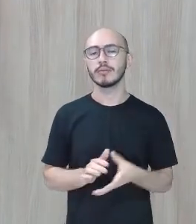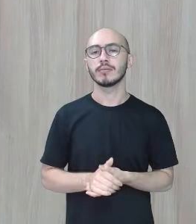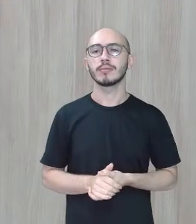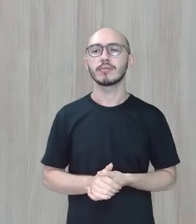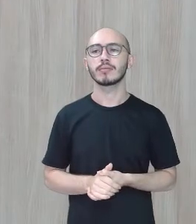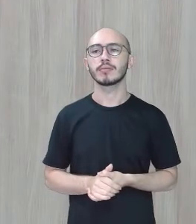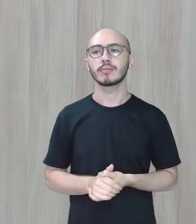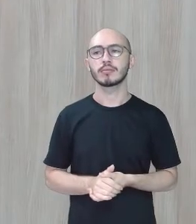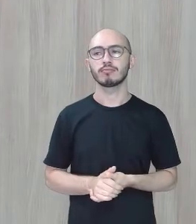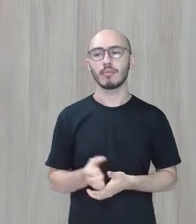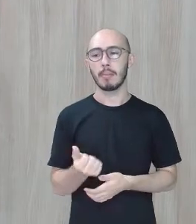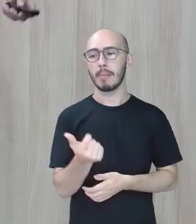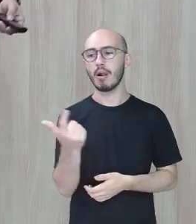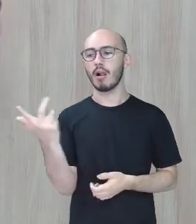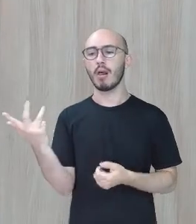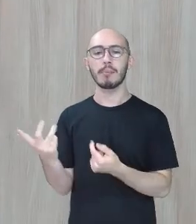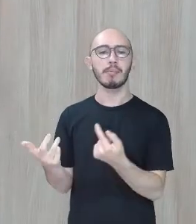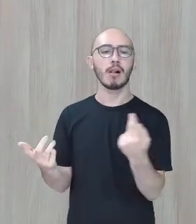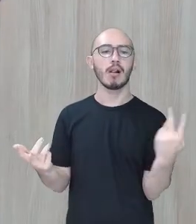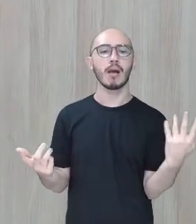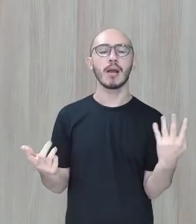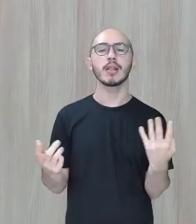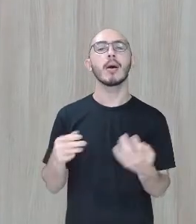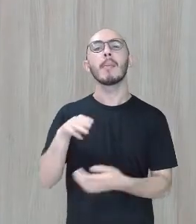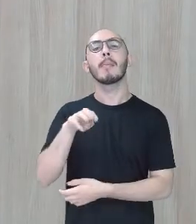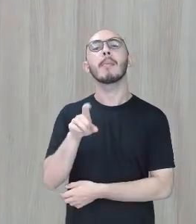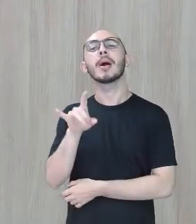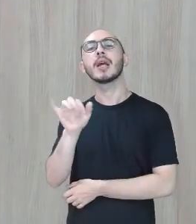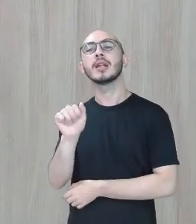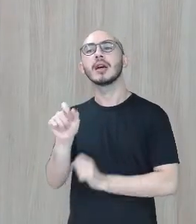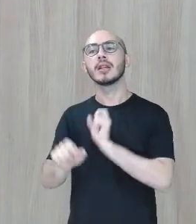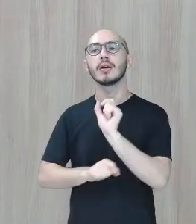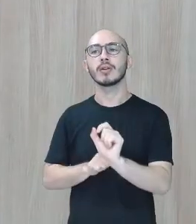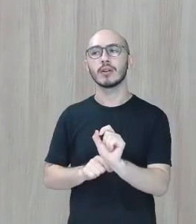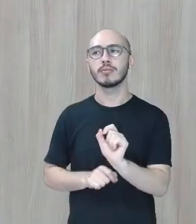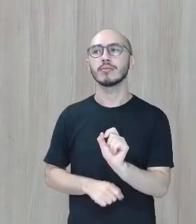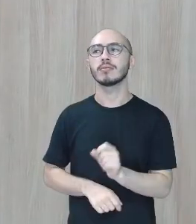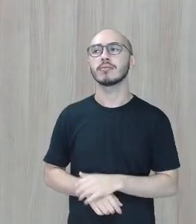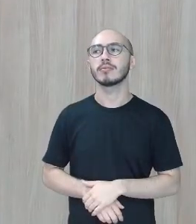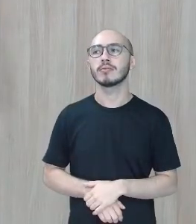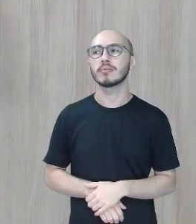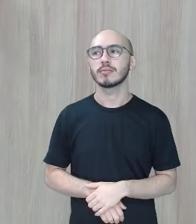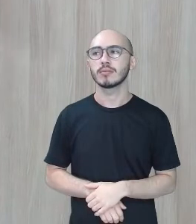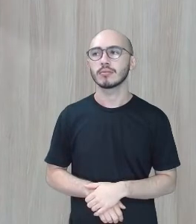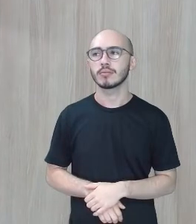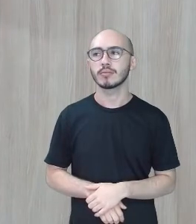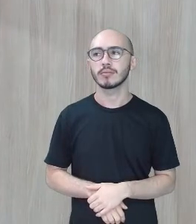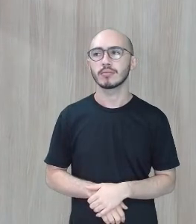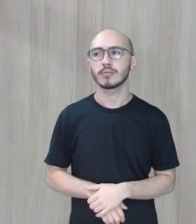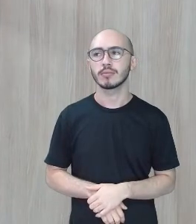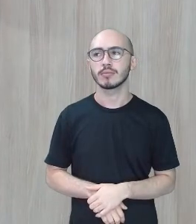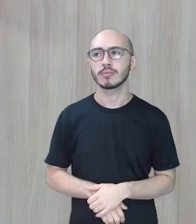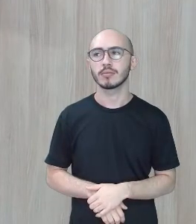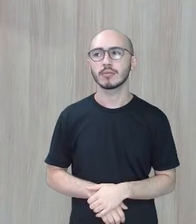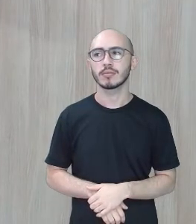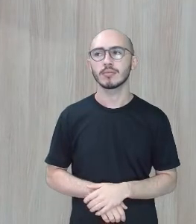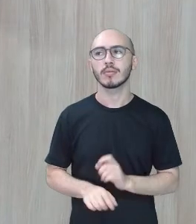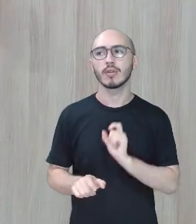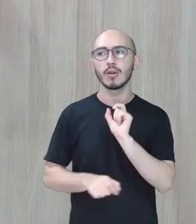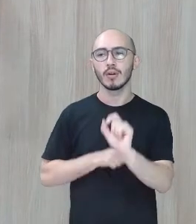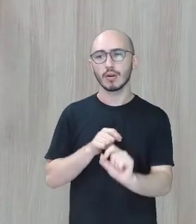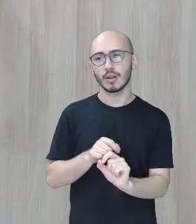os valores da mediana vai ser o 22º, certo? E o 23º